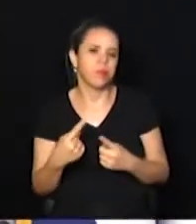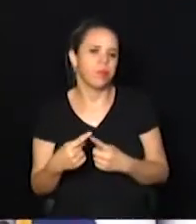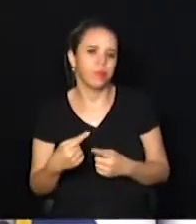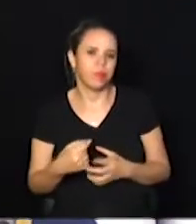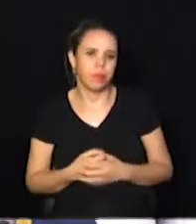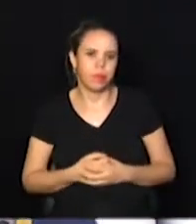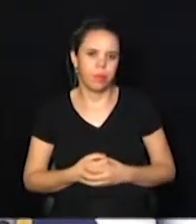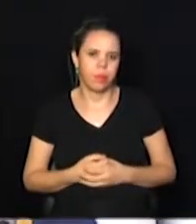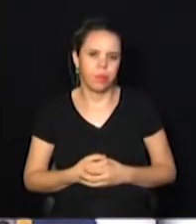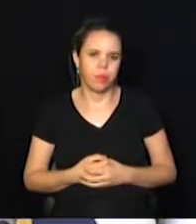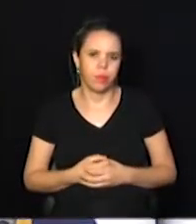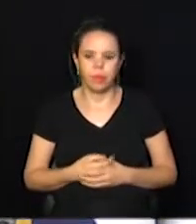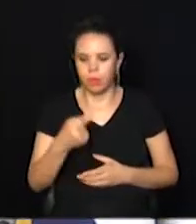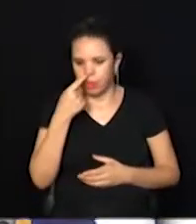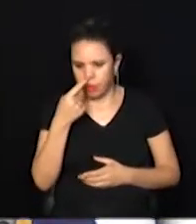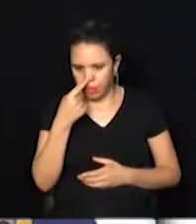mexeu